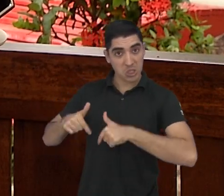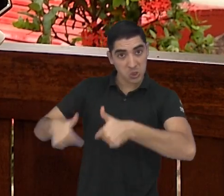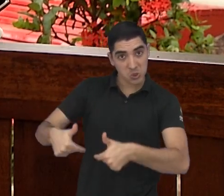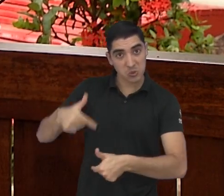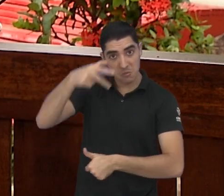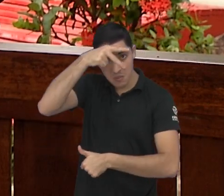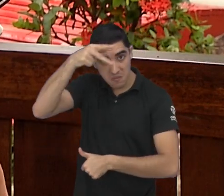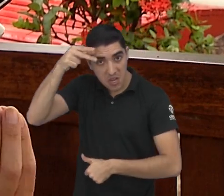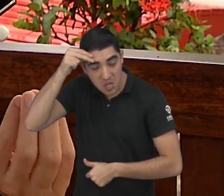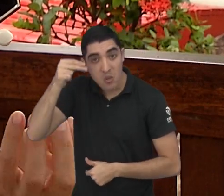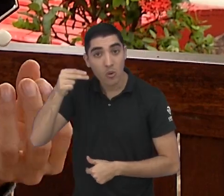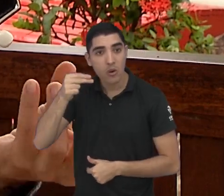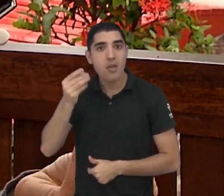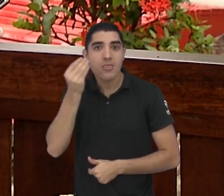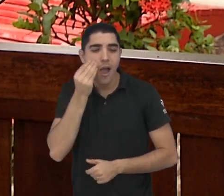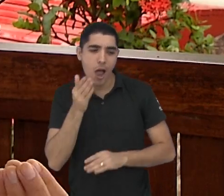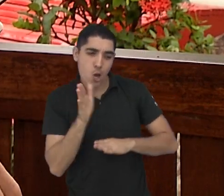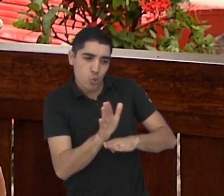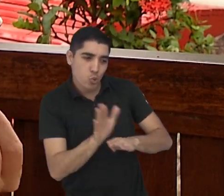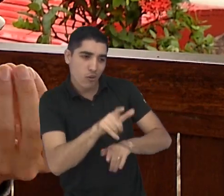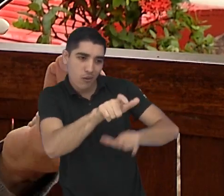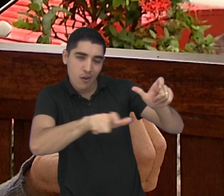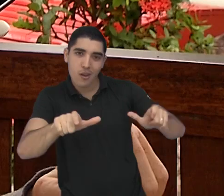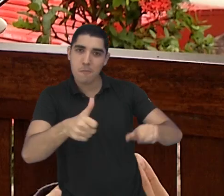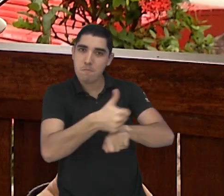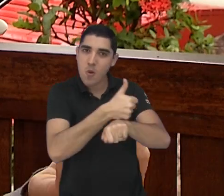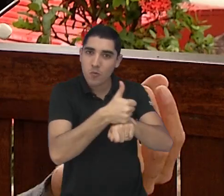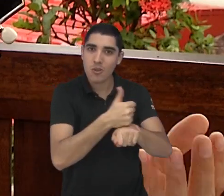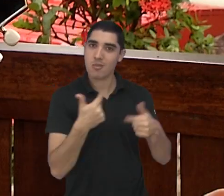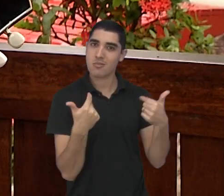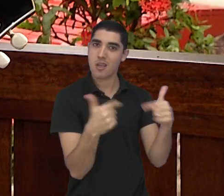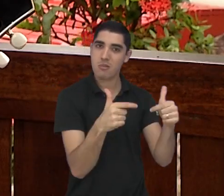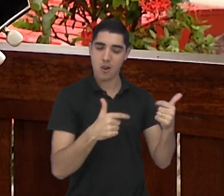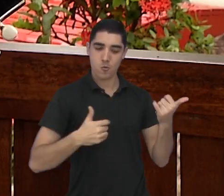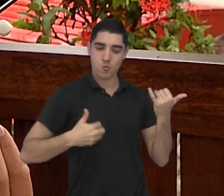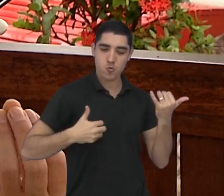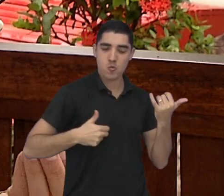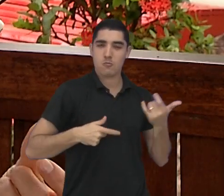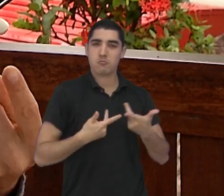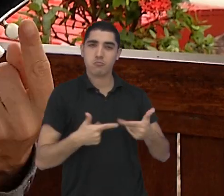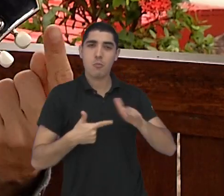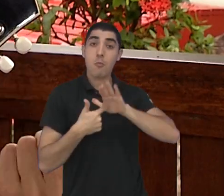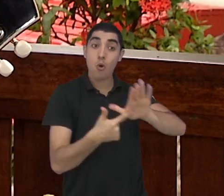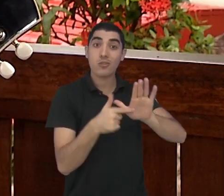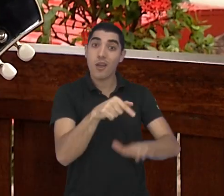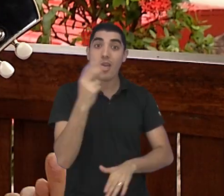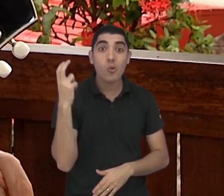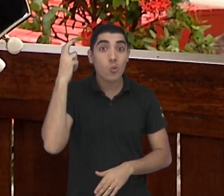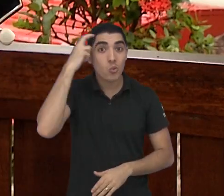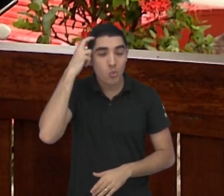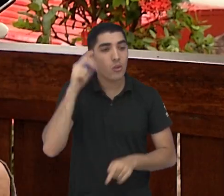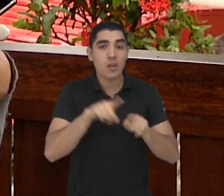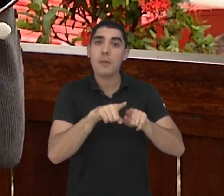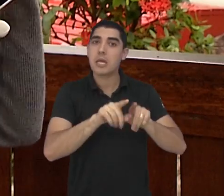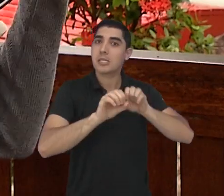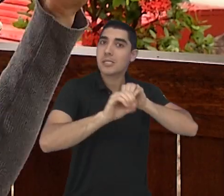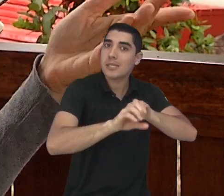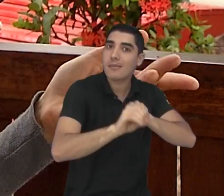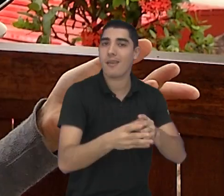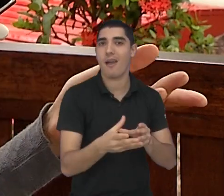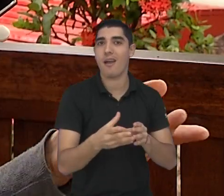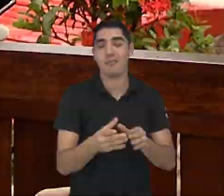que dê, né, condição para esses artistas atuarem, levar essa cultura, ensinar, né, ou